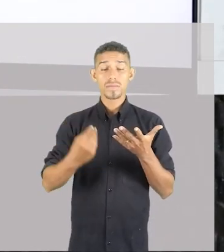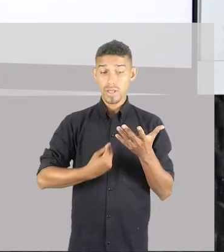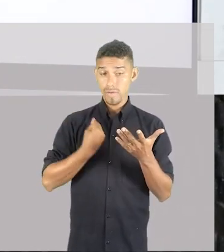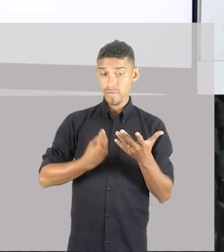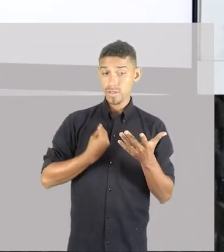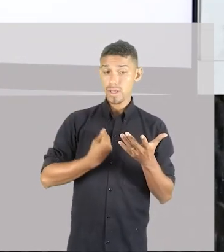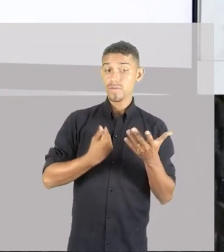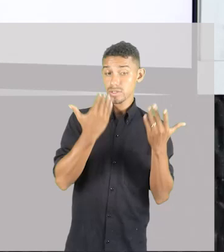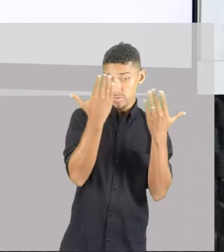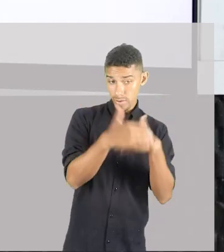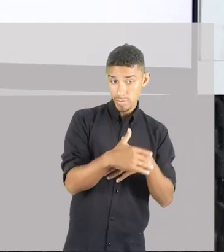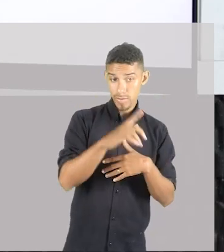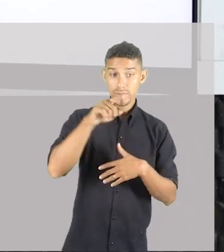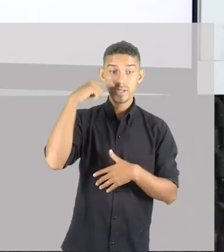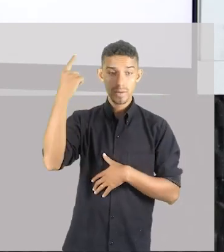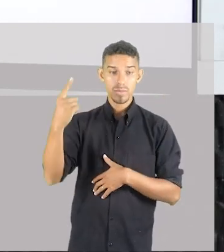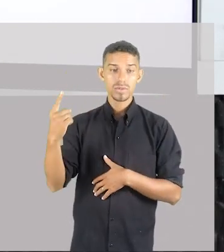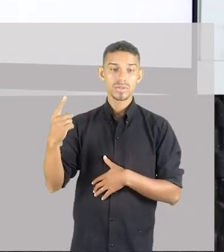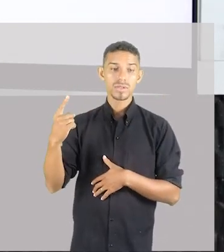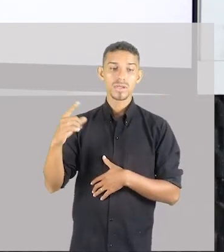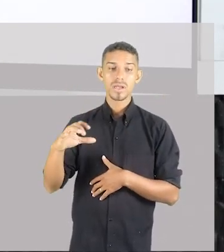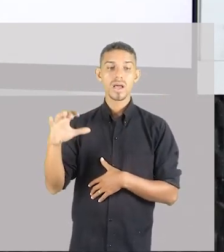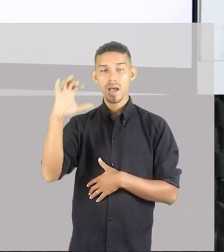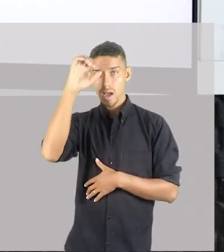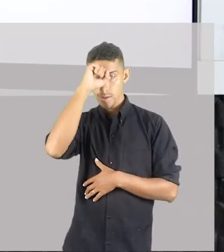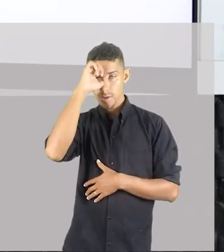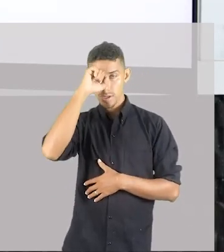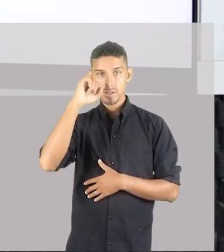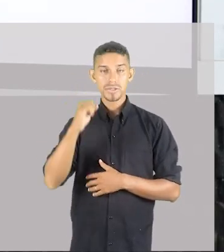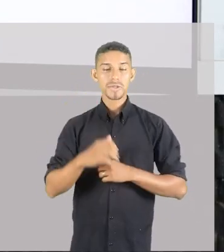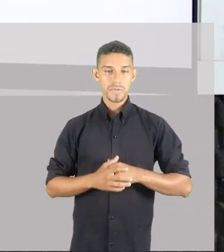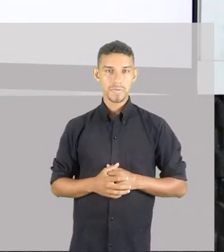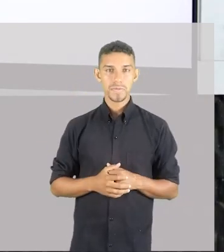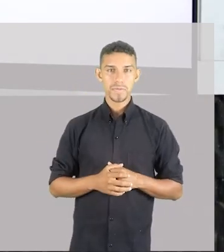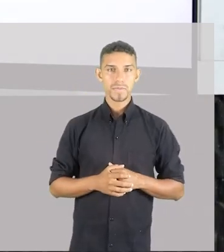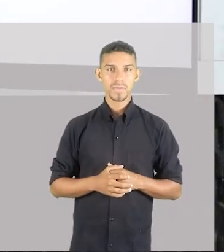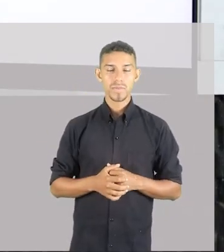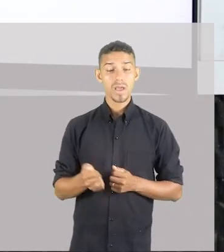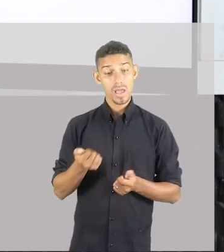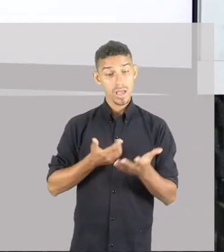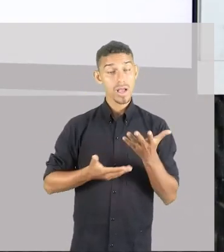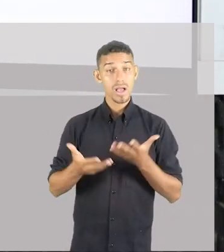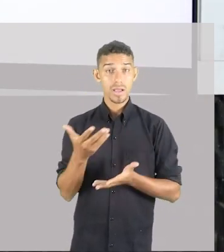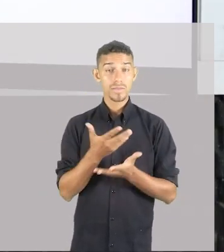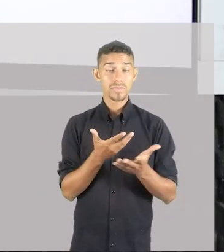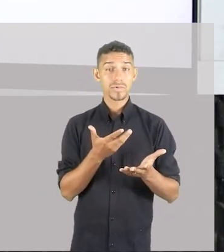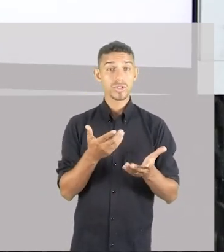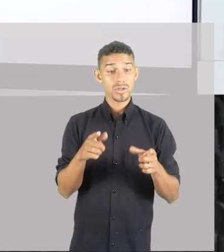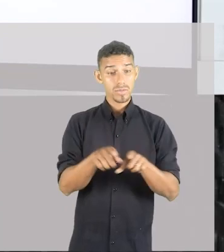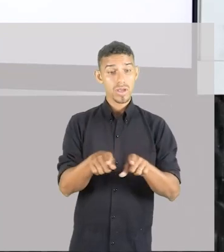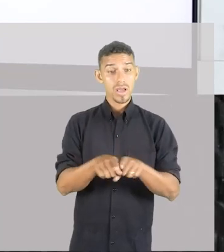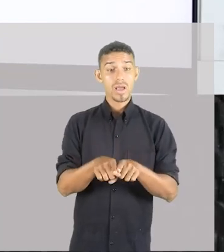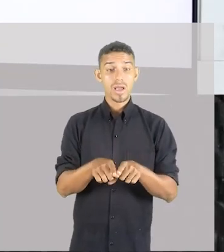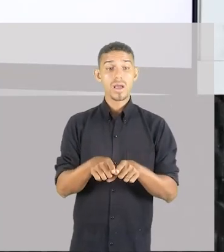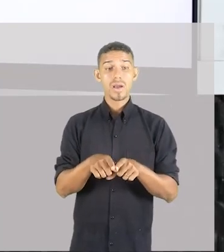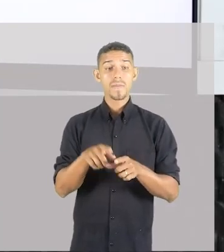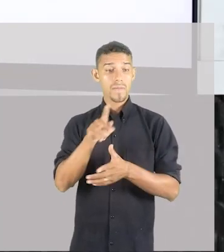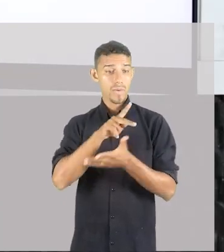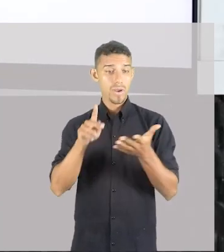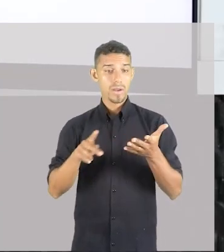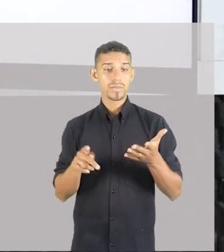você faz a prova e depois você recebe a lição né é uma intervenção que ao mesmo tempo é um poema